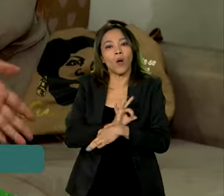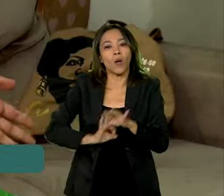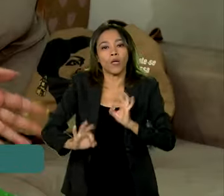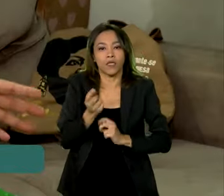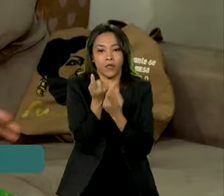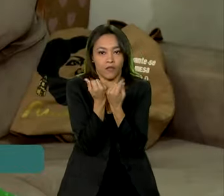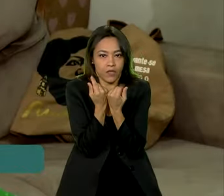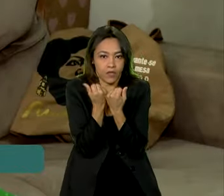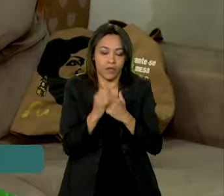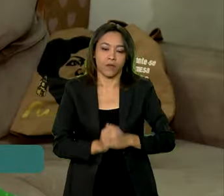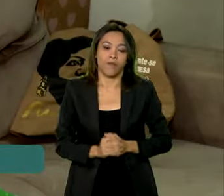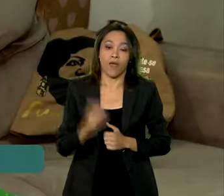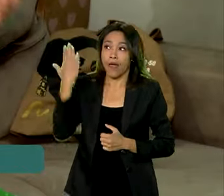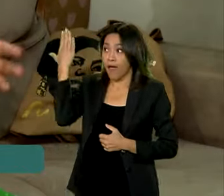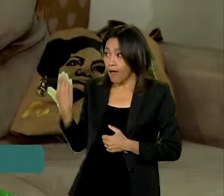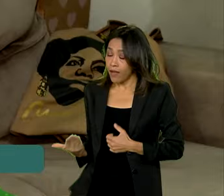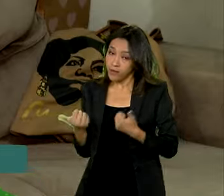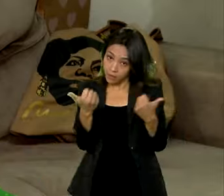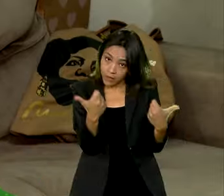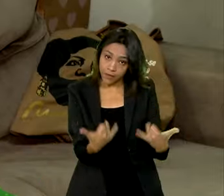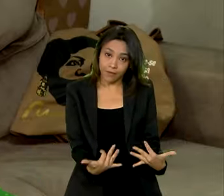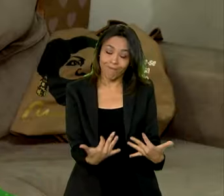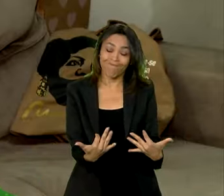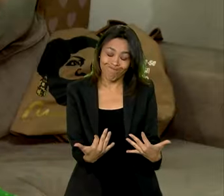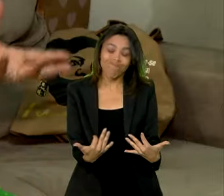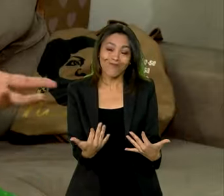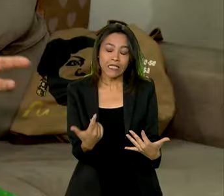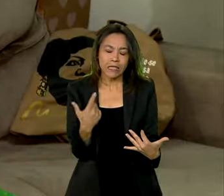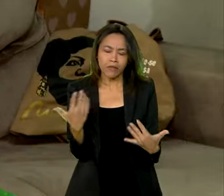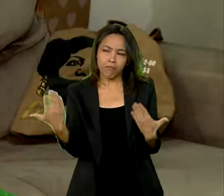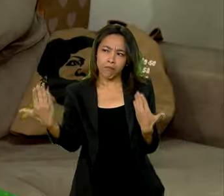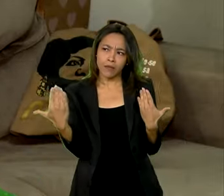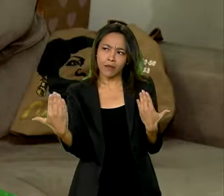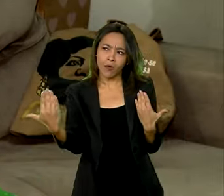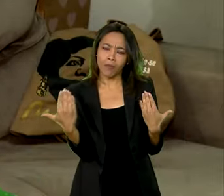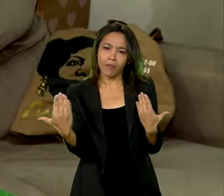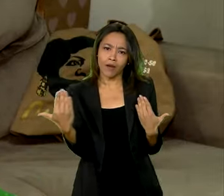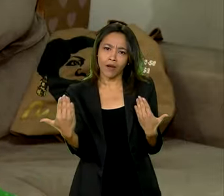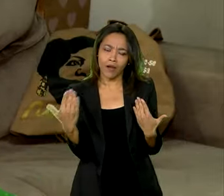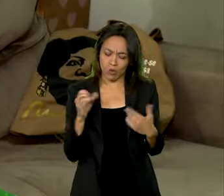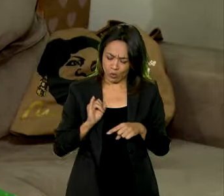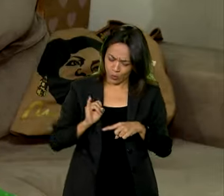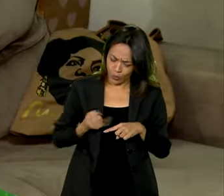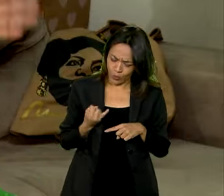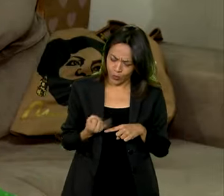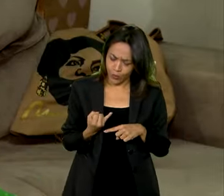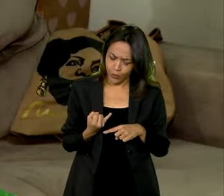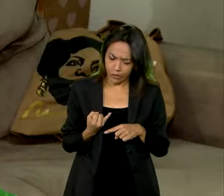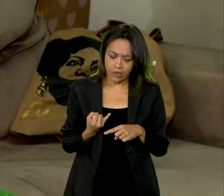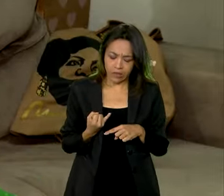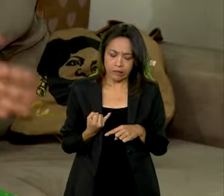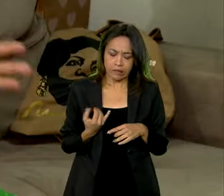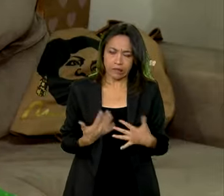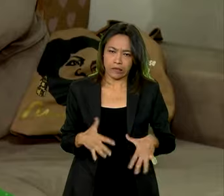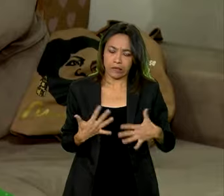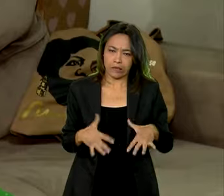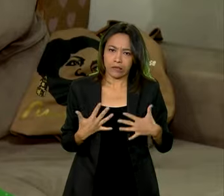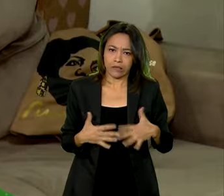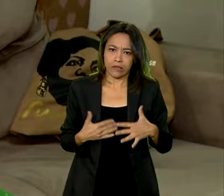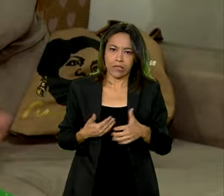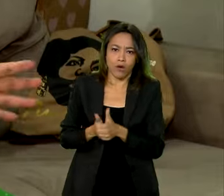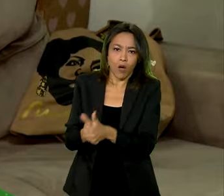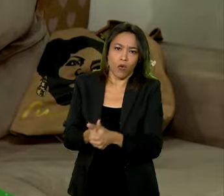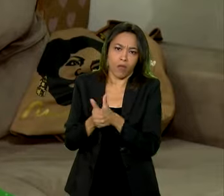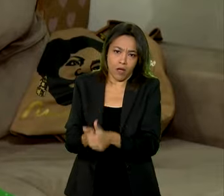bastante intuitivo ver a diferença dos juros, né, que tinha. Eu já acompanhava isso pelo site do